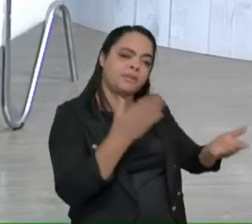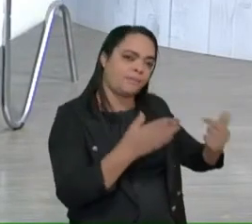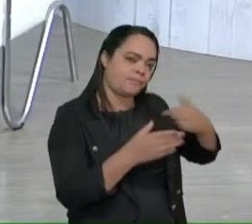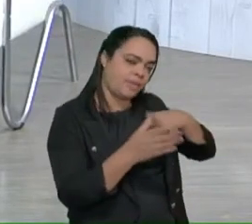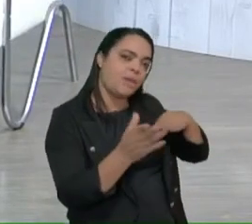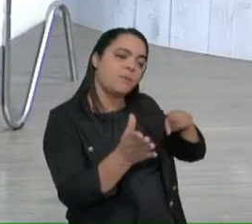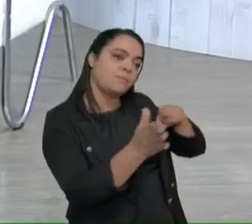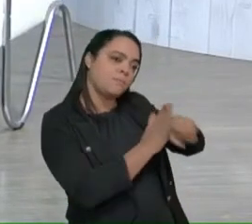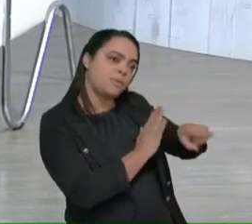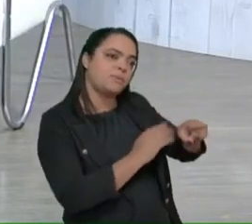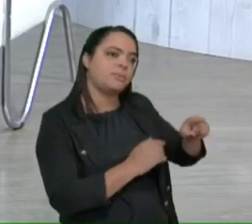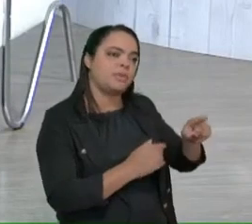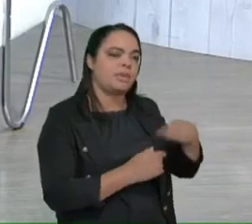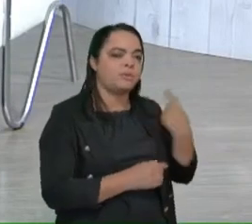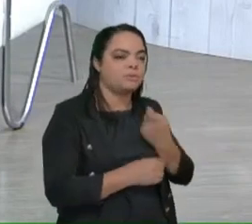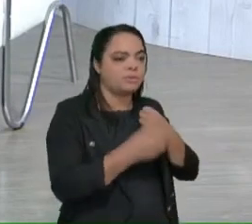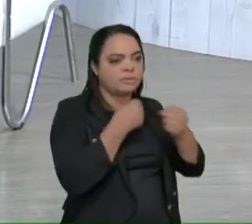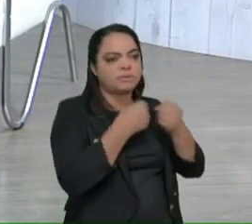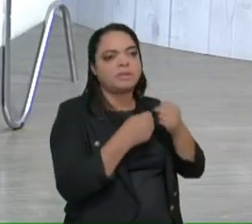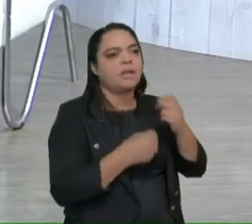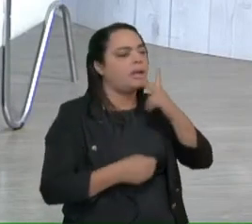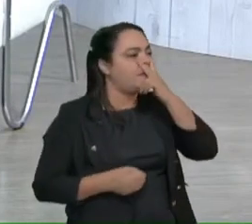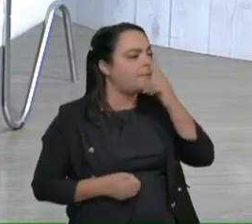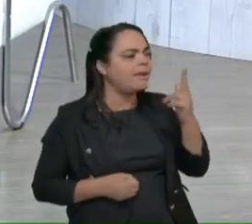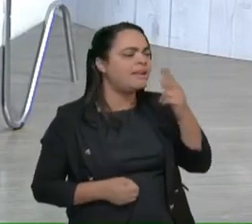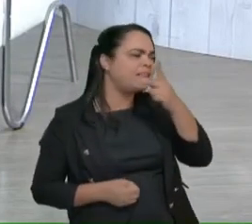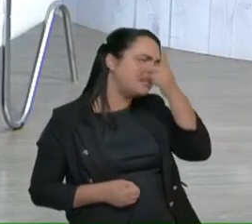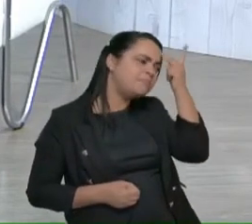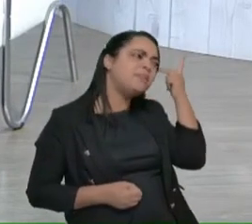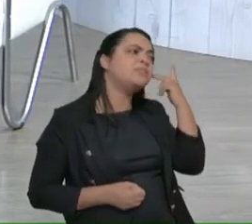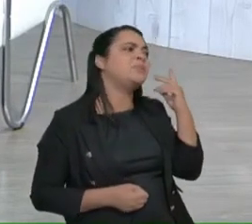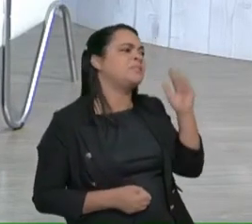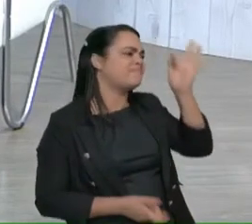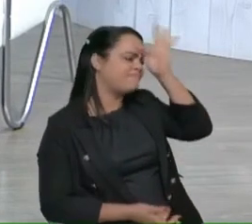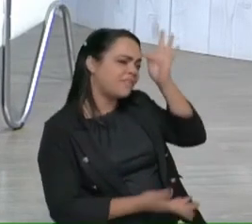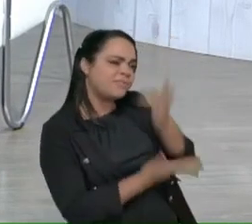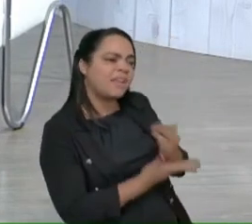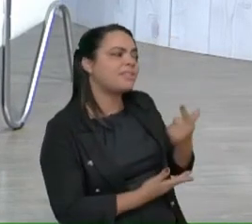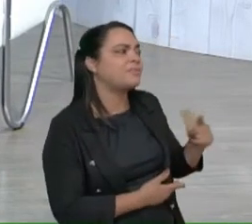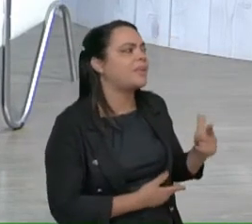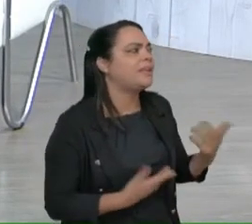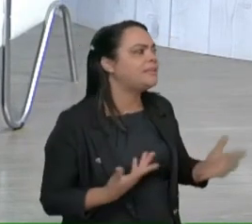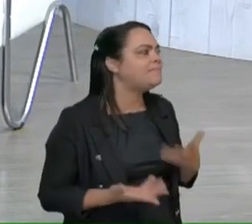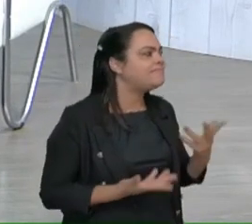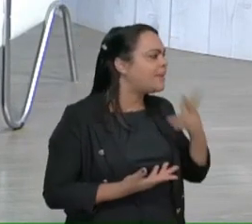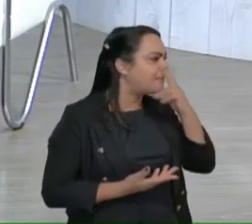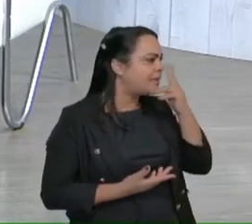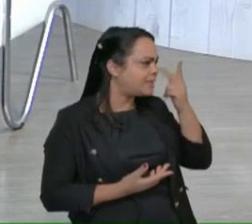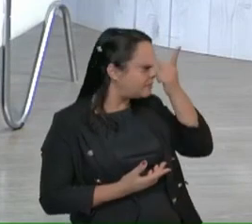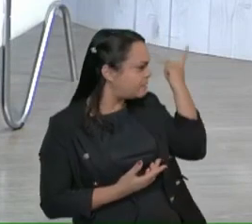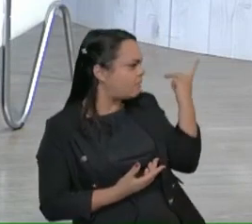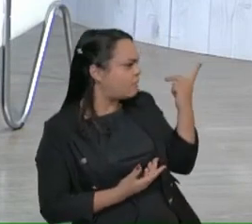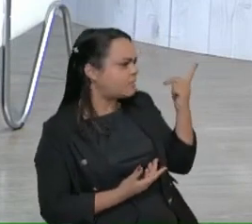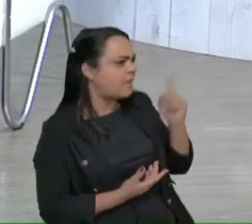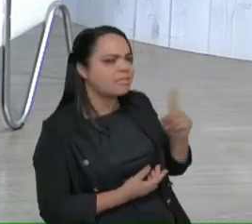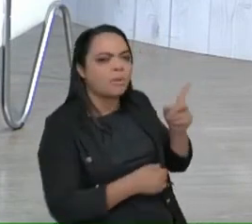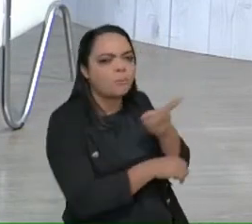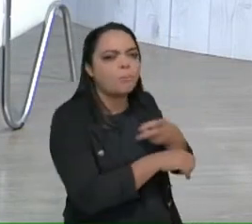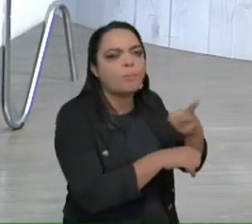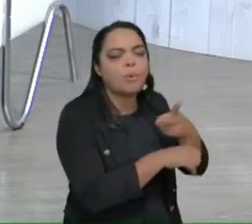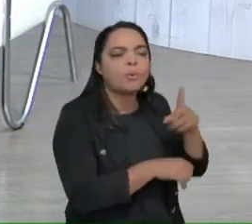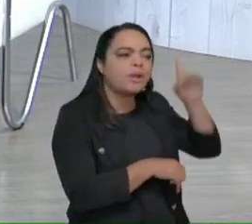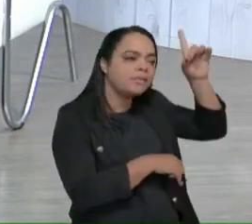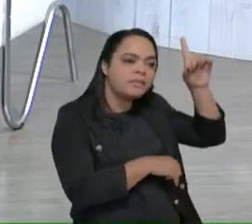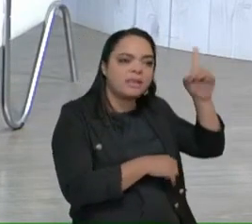destaquei com com os nossos entrevistados parece que as pessoas estão sem fé ou então não não estão buscando Deus né é